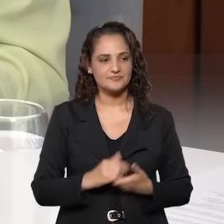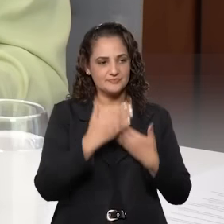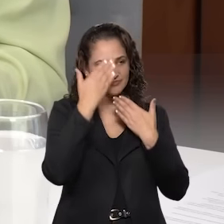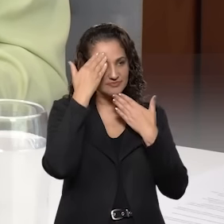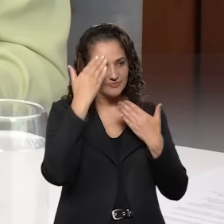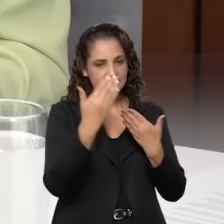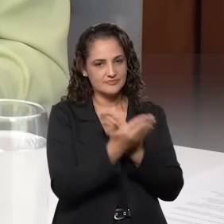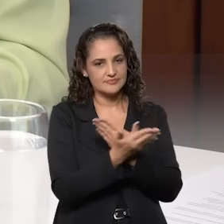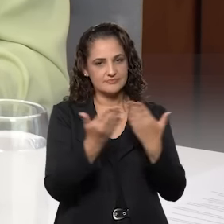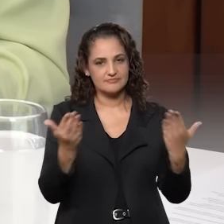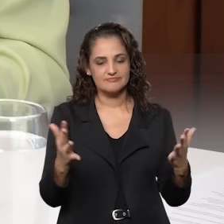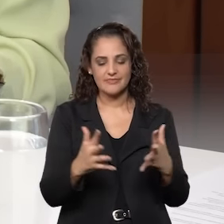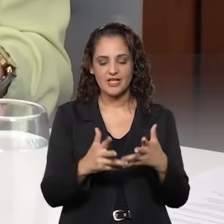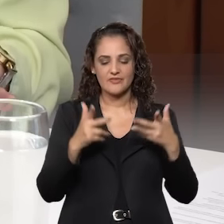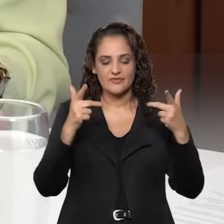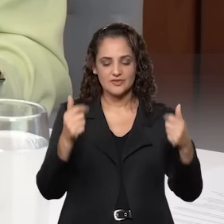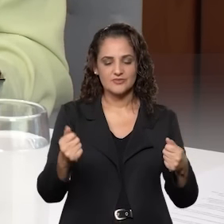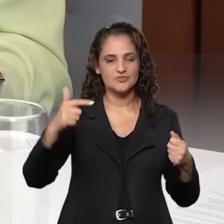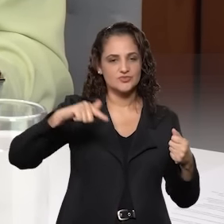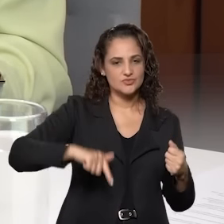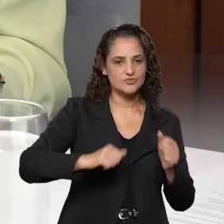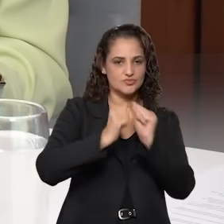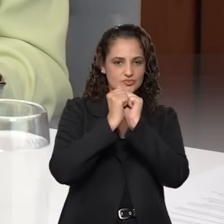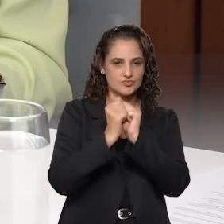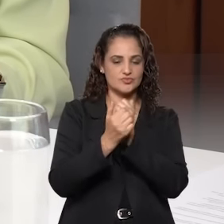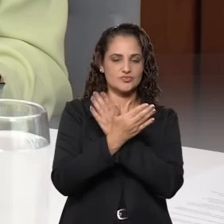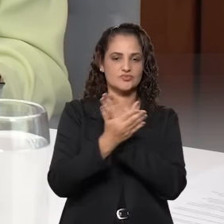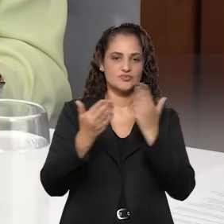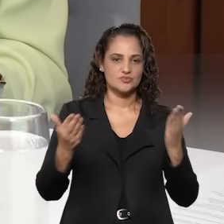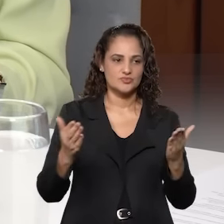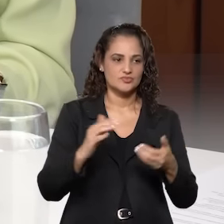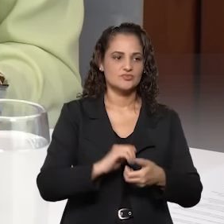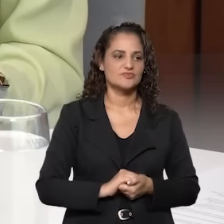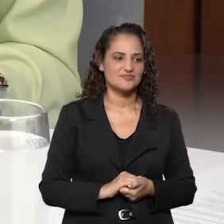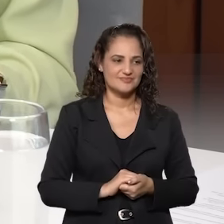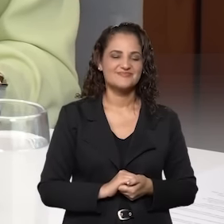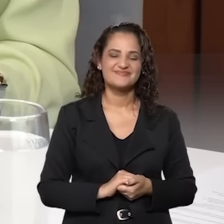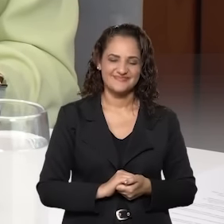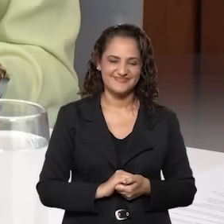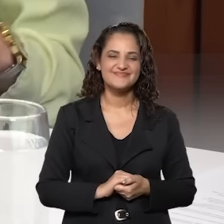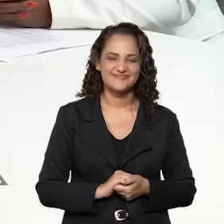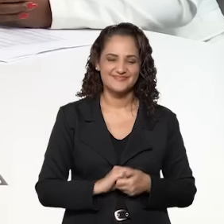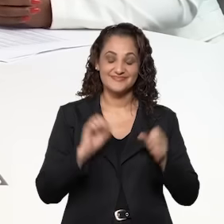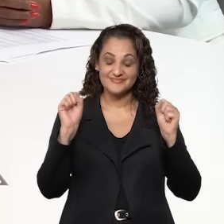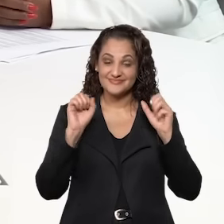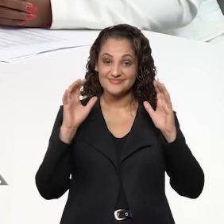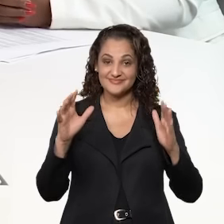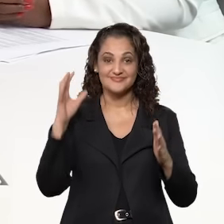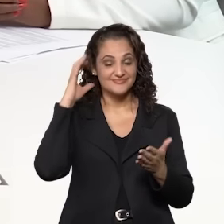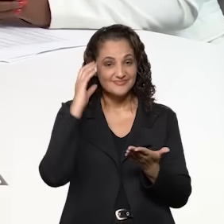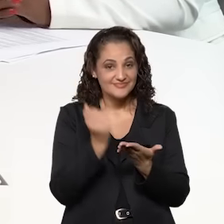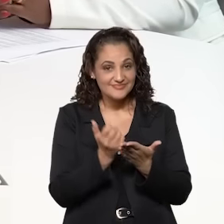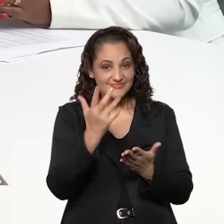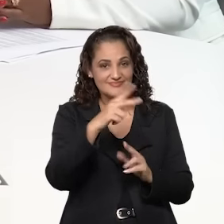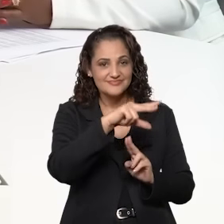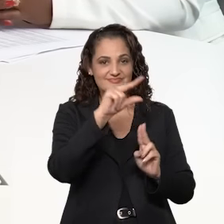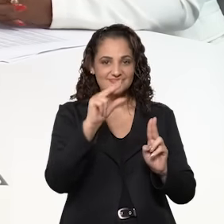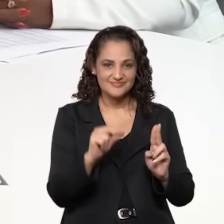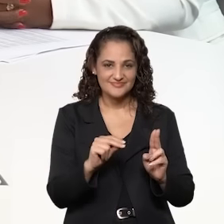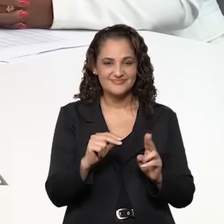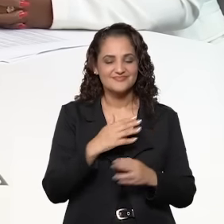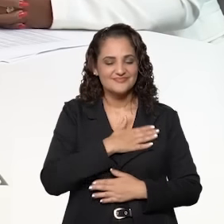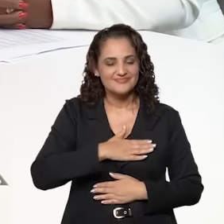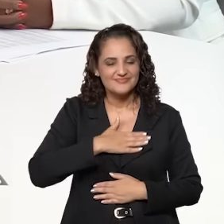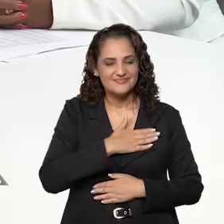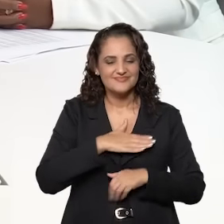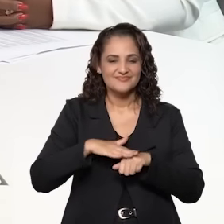eu terminar de ler e muito obrigada gente foi incrível mais uma vez estar com vocês aqui hoje esse foi mais um episódio do insights